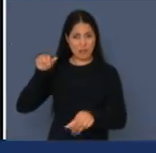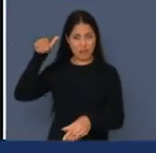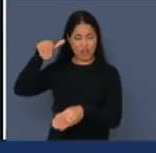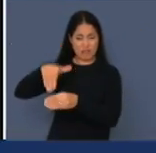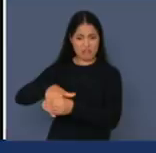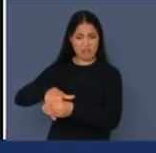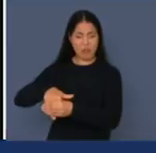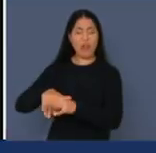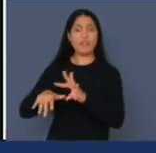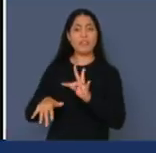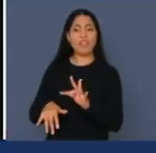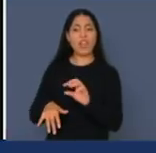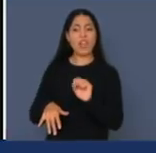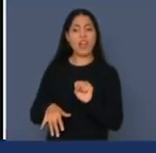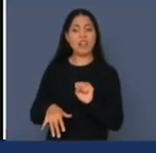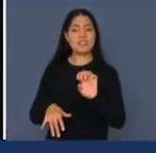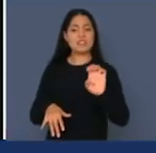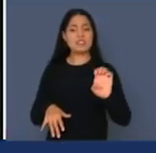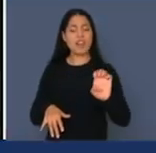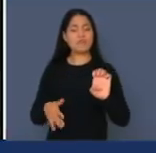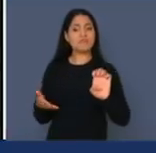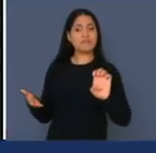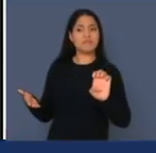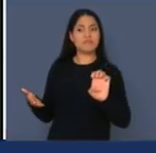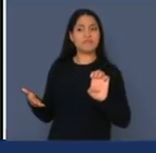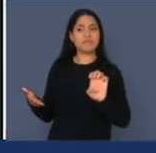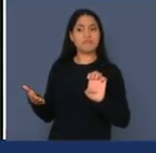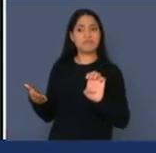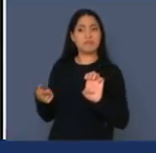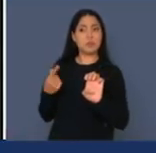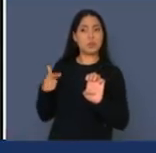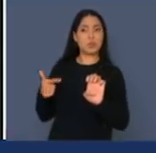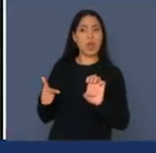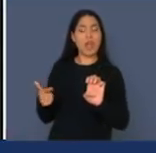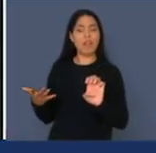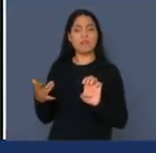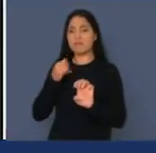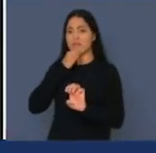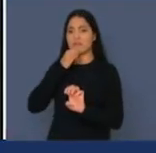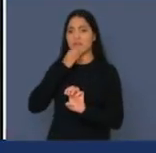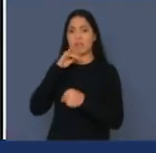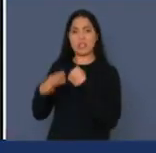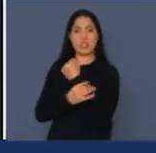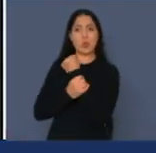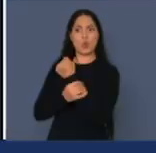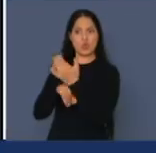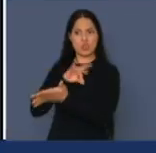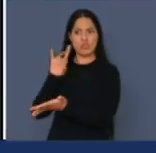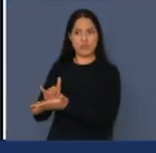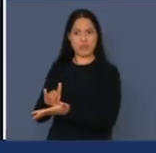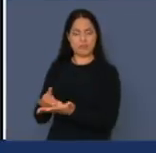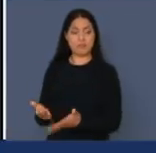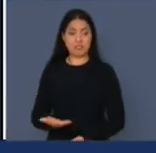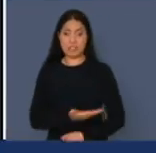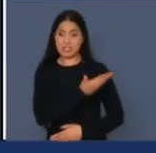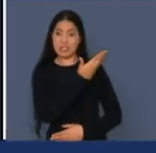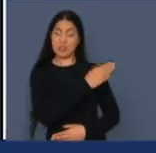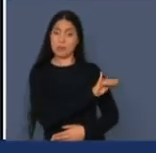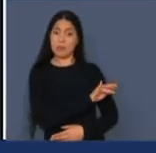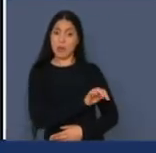ele não é tão intransponível assim como dizia Barroso ele não é